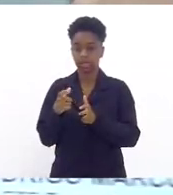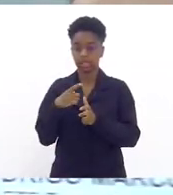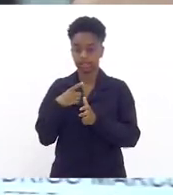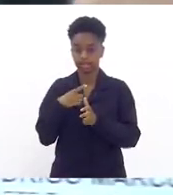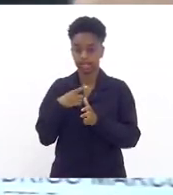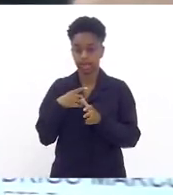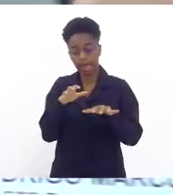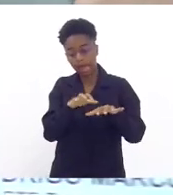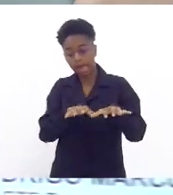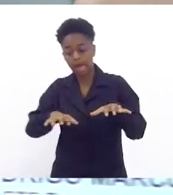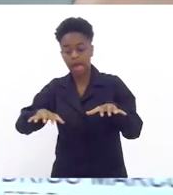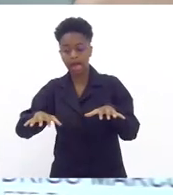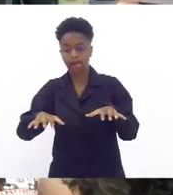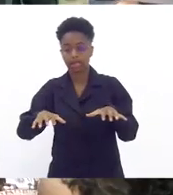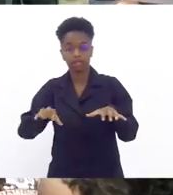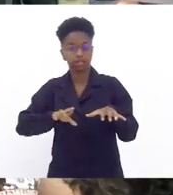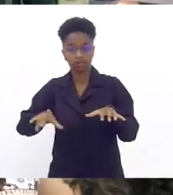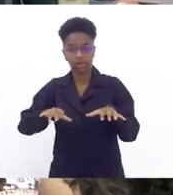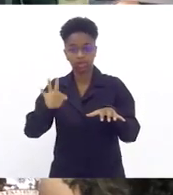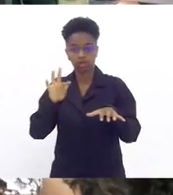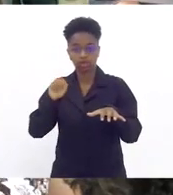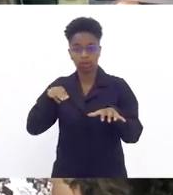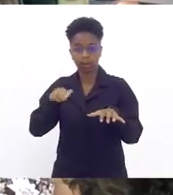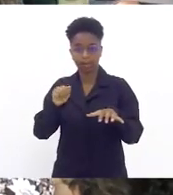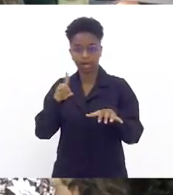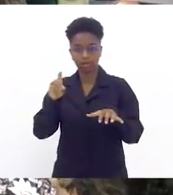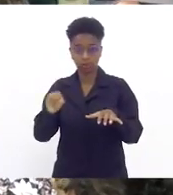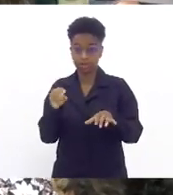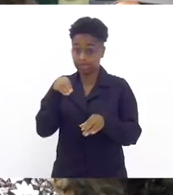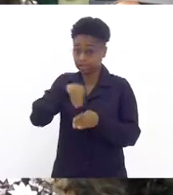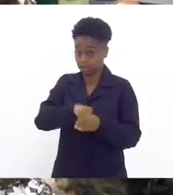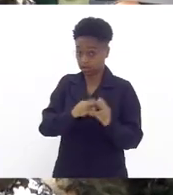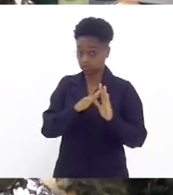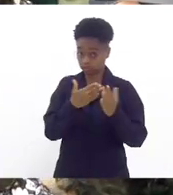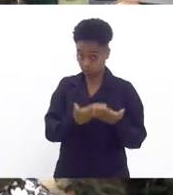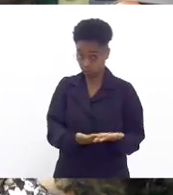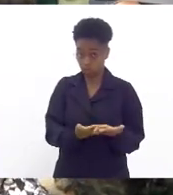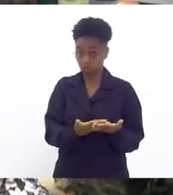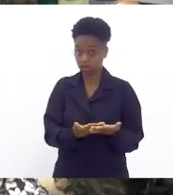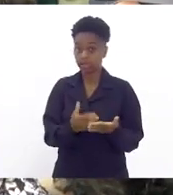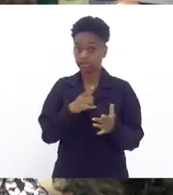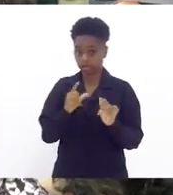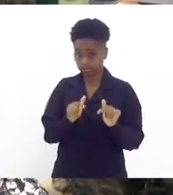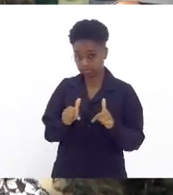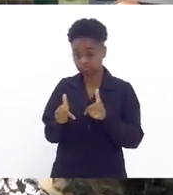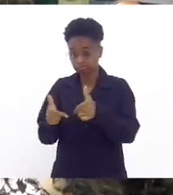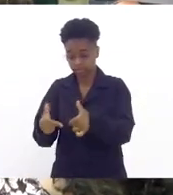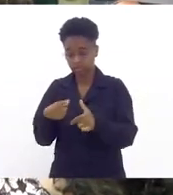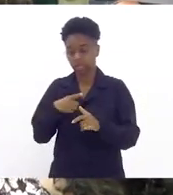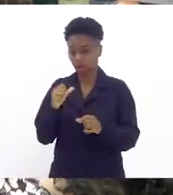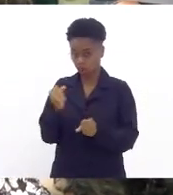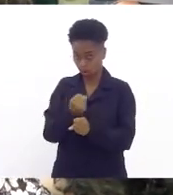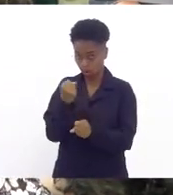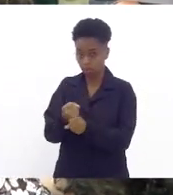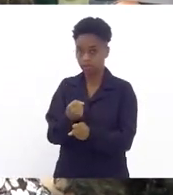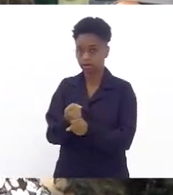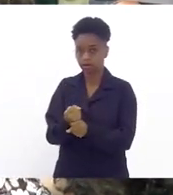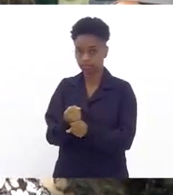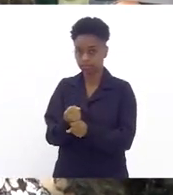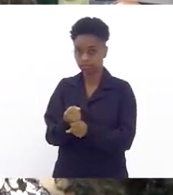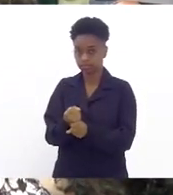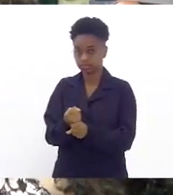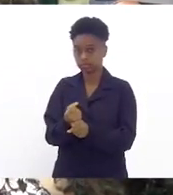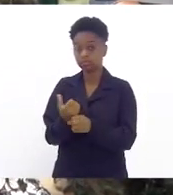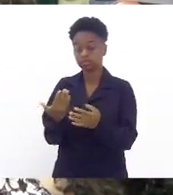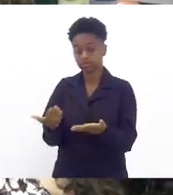anexo não tombado dentro da Escola Martins Pena que sofreu uma intervenção uma obra e pelo